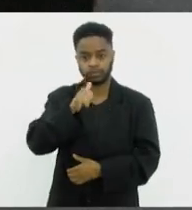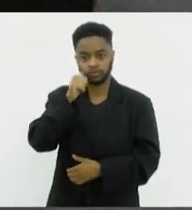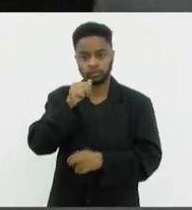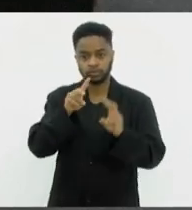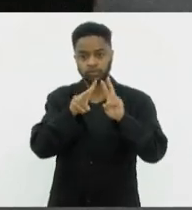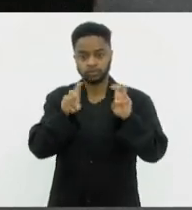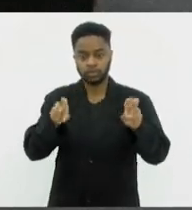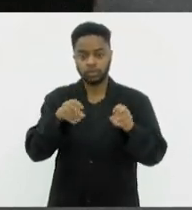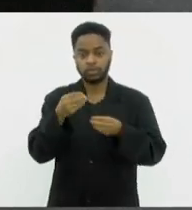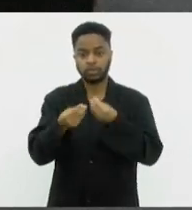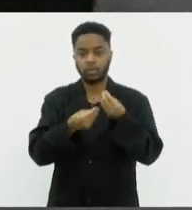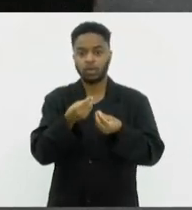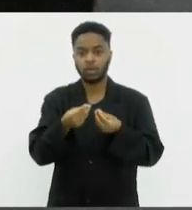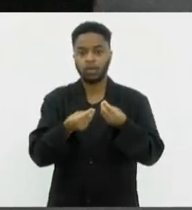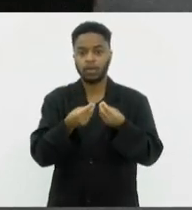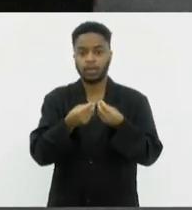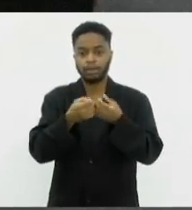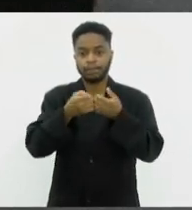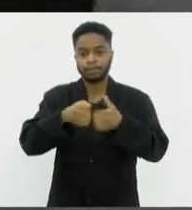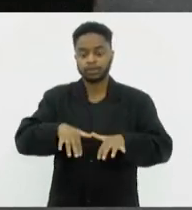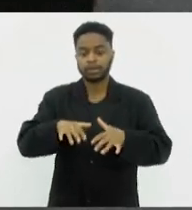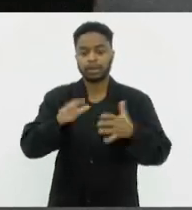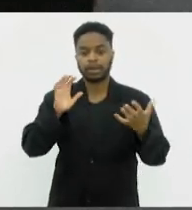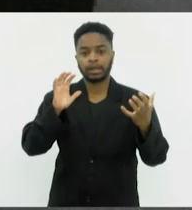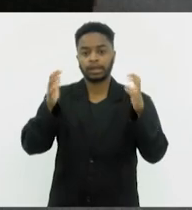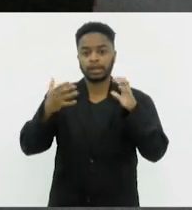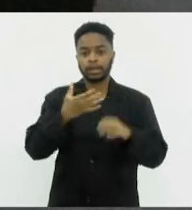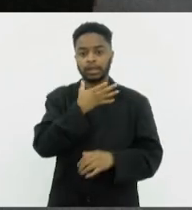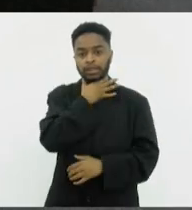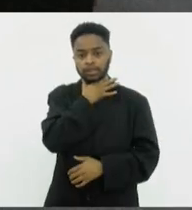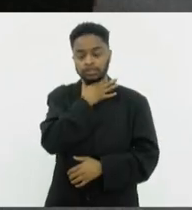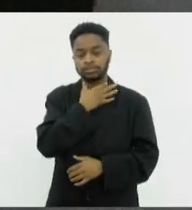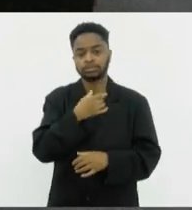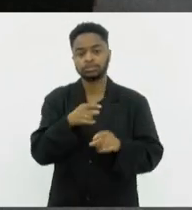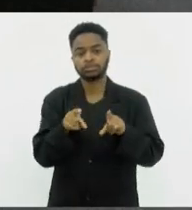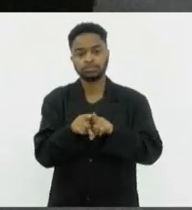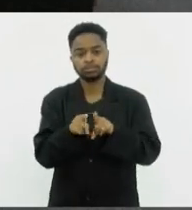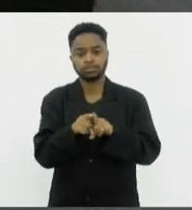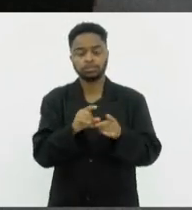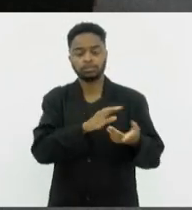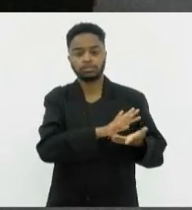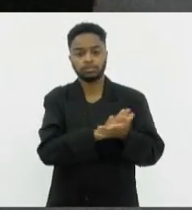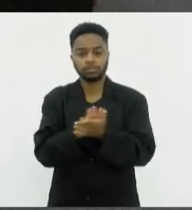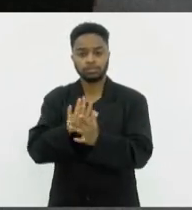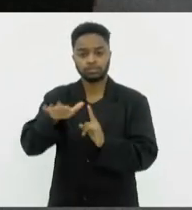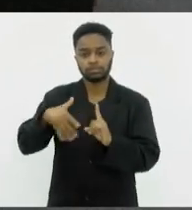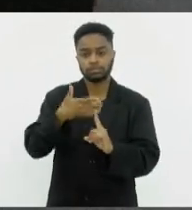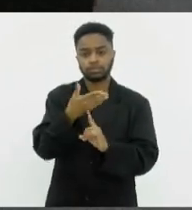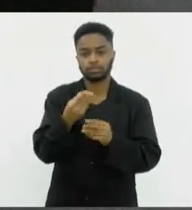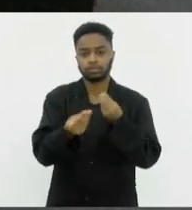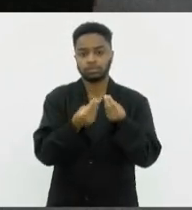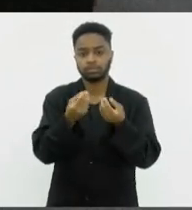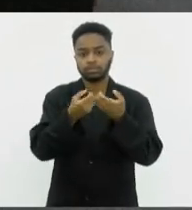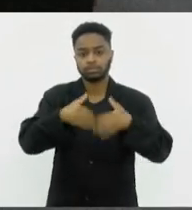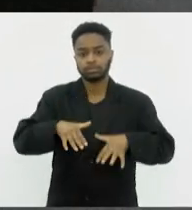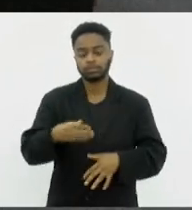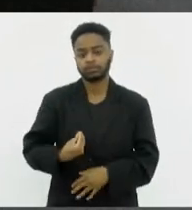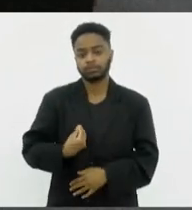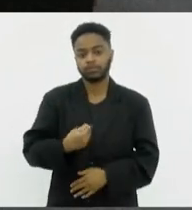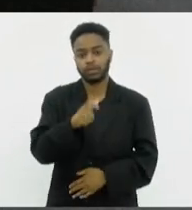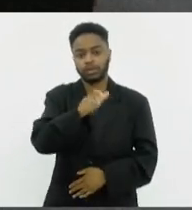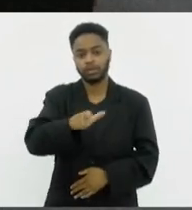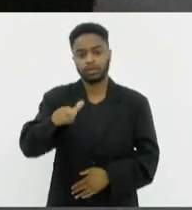sobre os impactos da crise climática e da devastação ambiental na vida das mulheres. Porque são